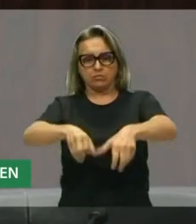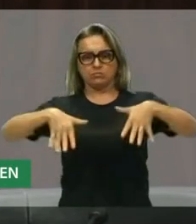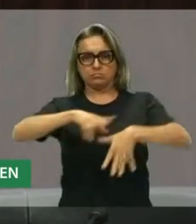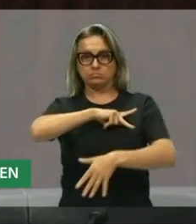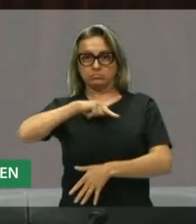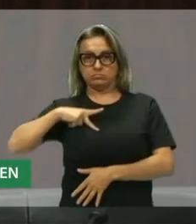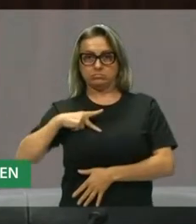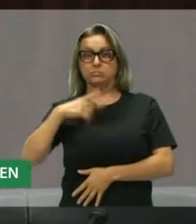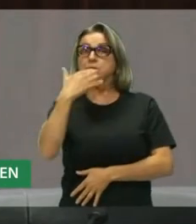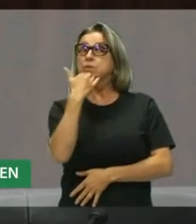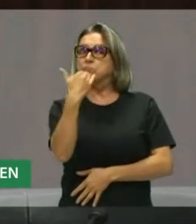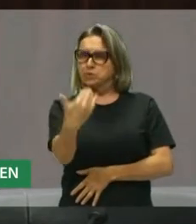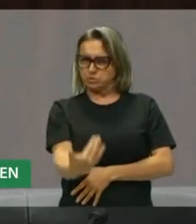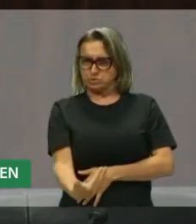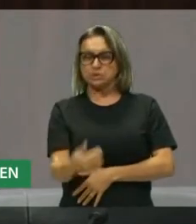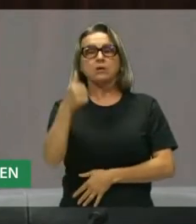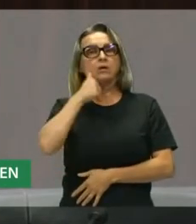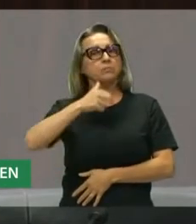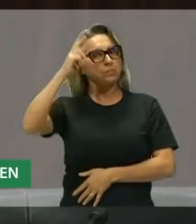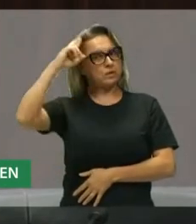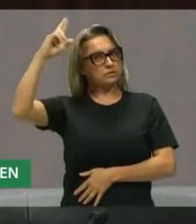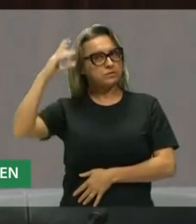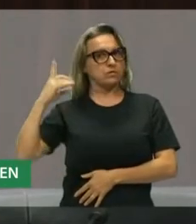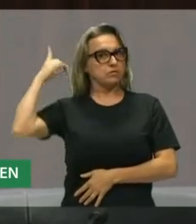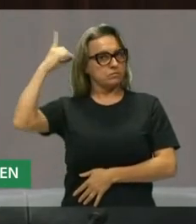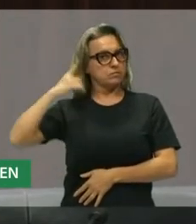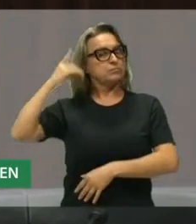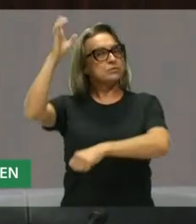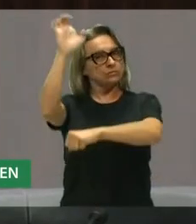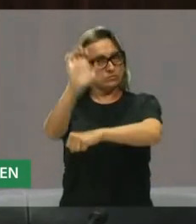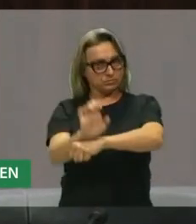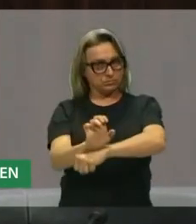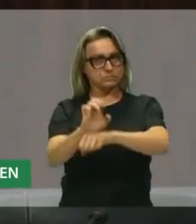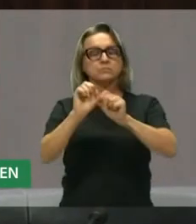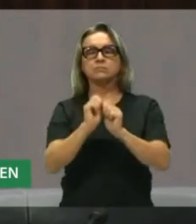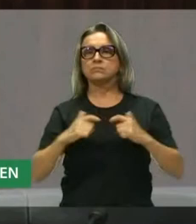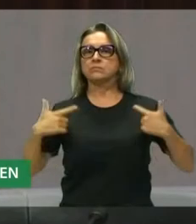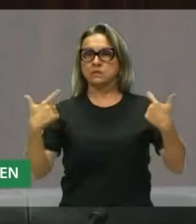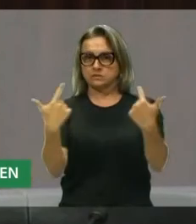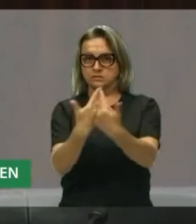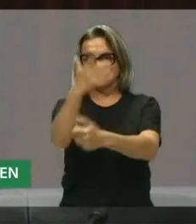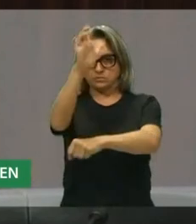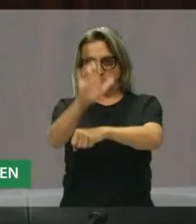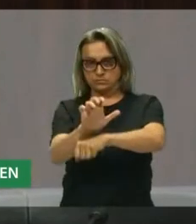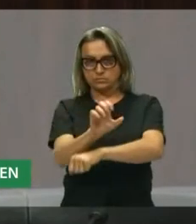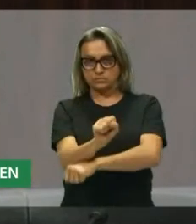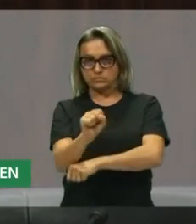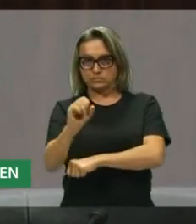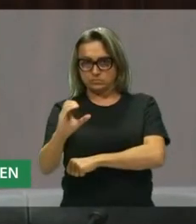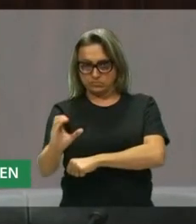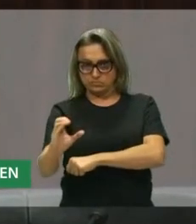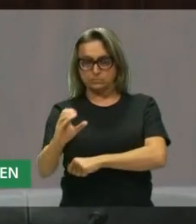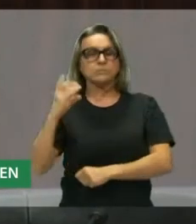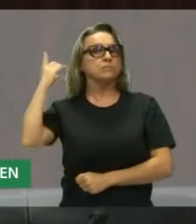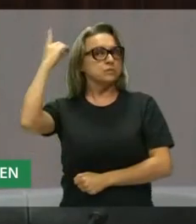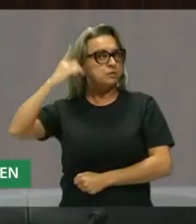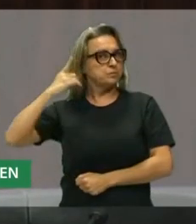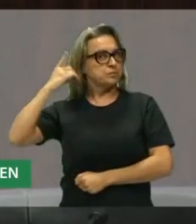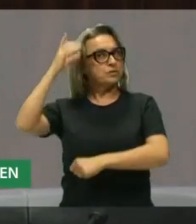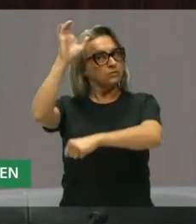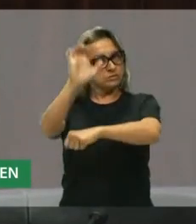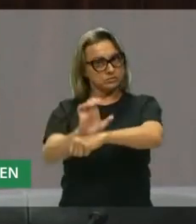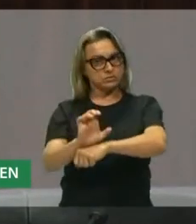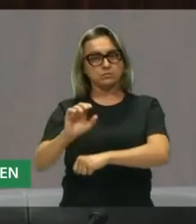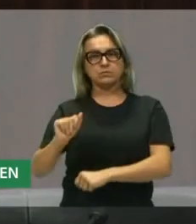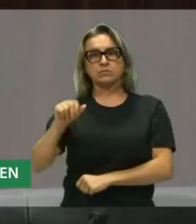pela excelentíssima senhora deputada estadual da Assembleia Legislativa do Estado de Santa Catarina, deputada estadual